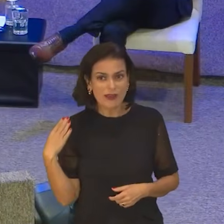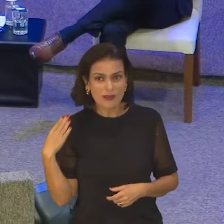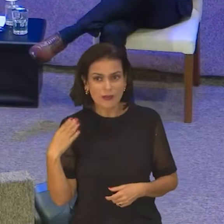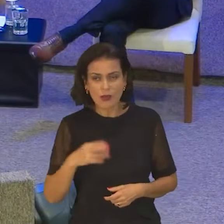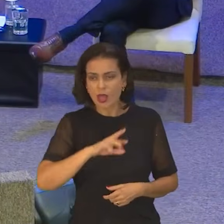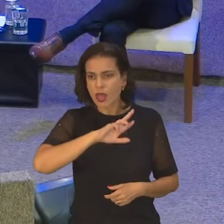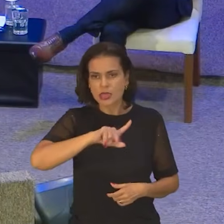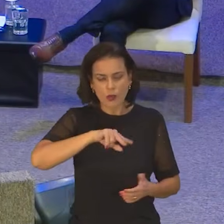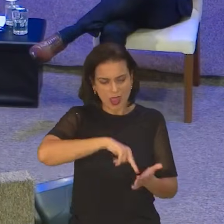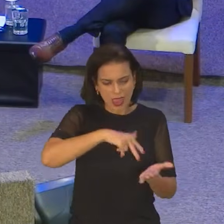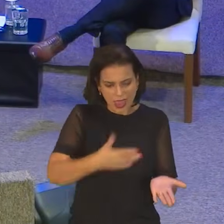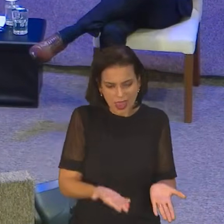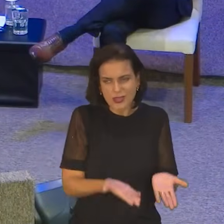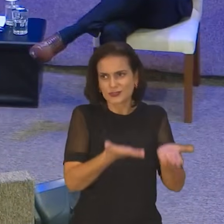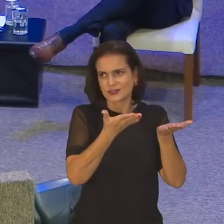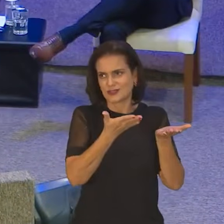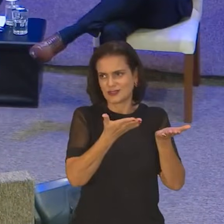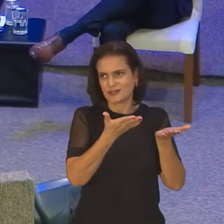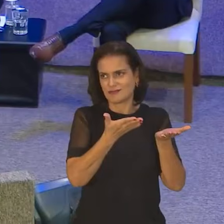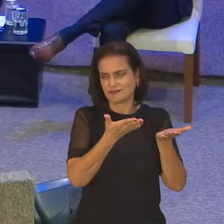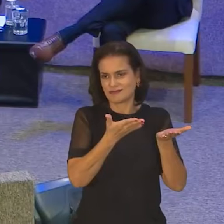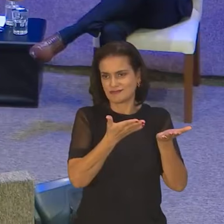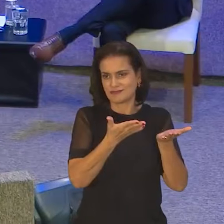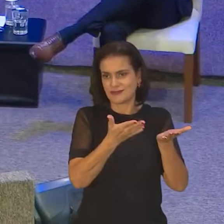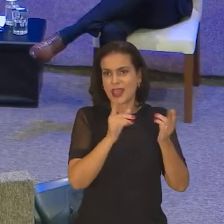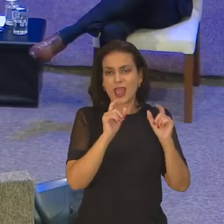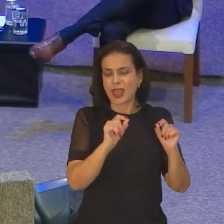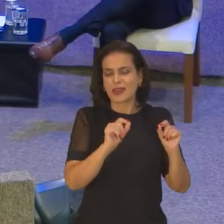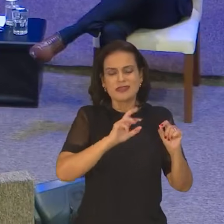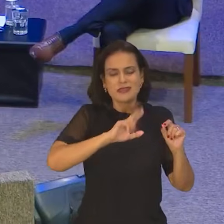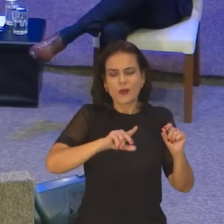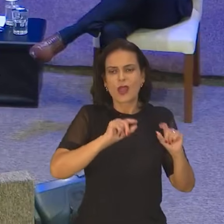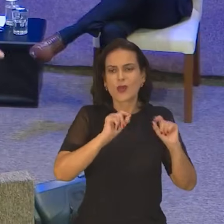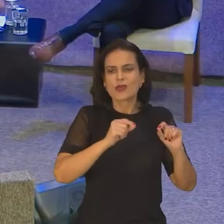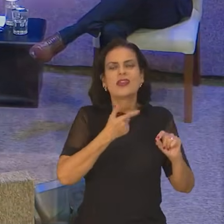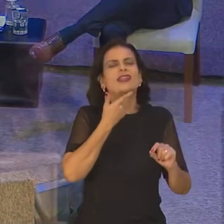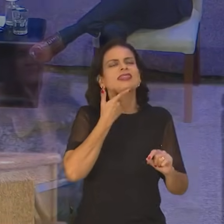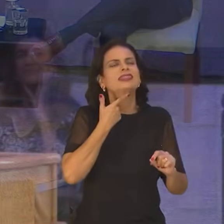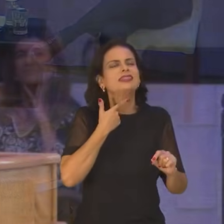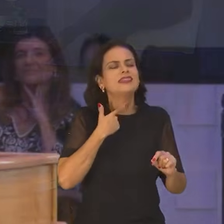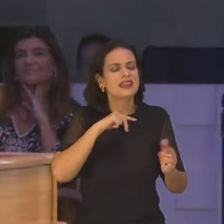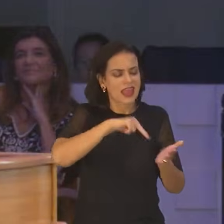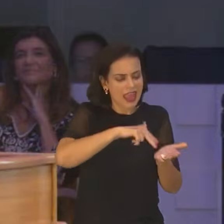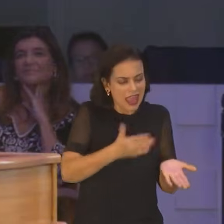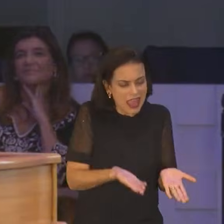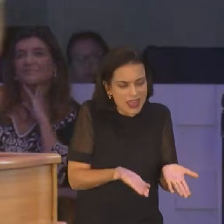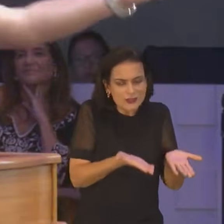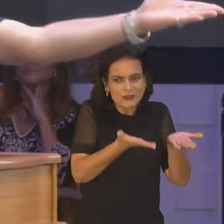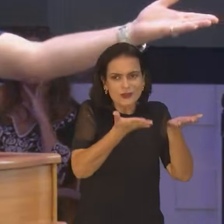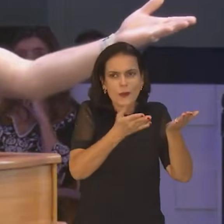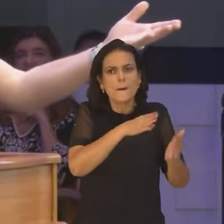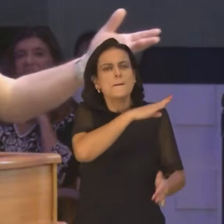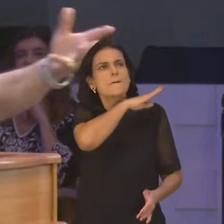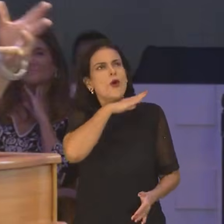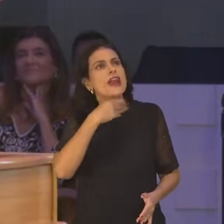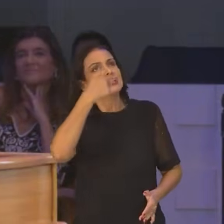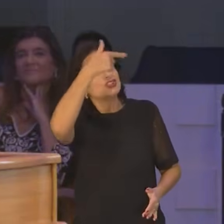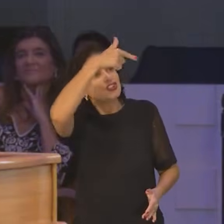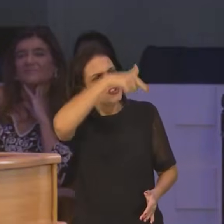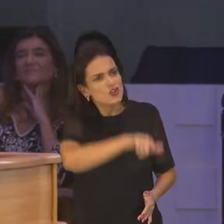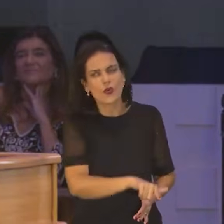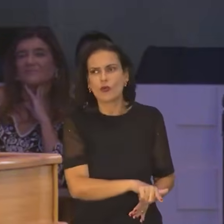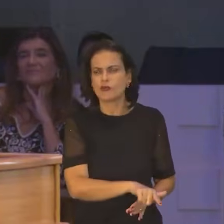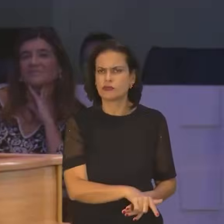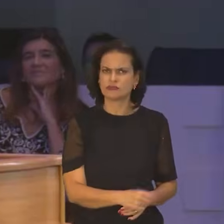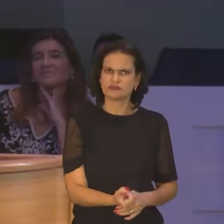não é ressuscitar para viver, já fez minha parte, eu quero viver, não. Eu desejo me ressuscitar para morrer de novo por sua causa.